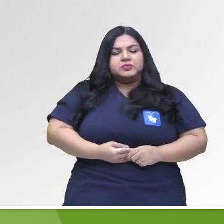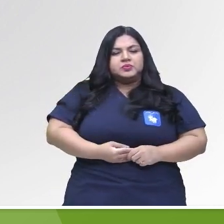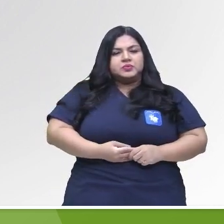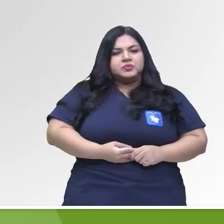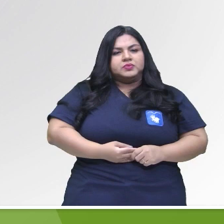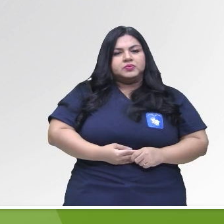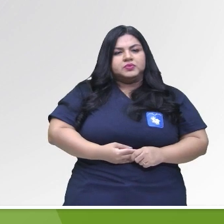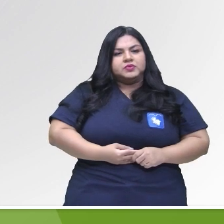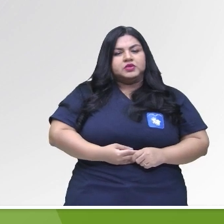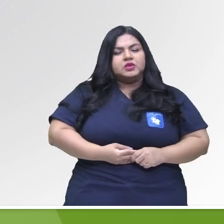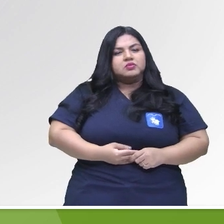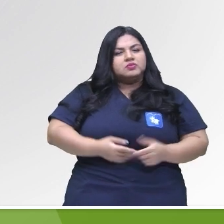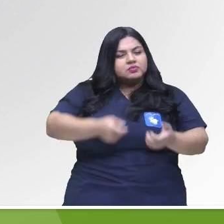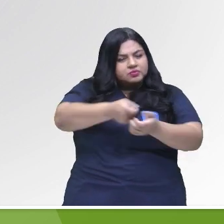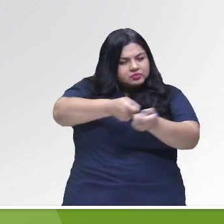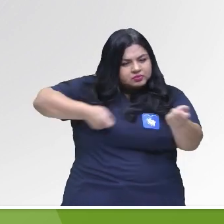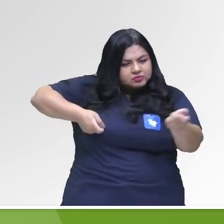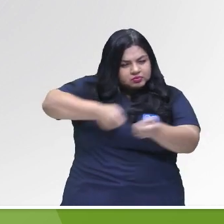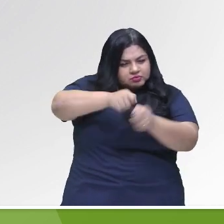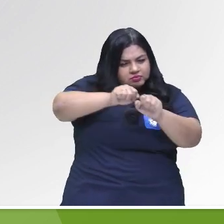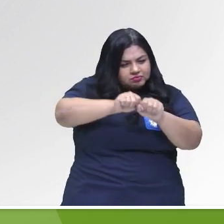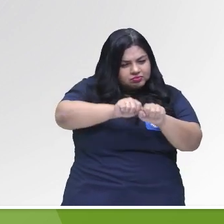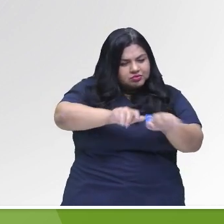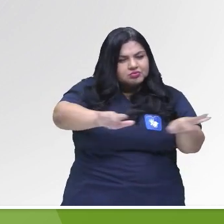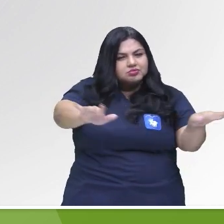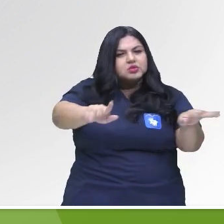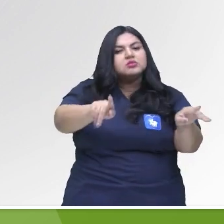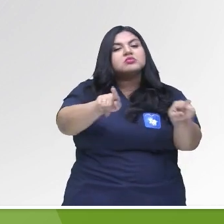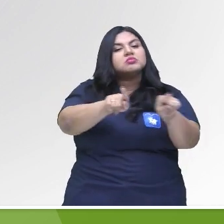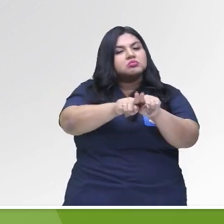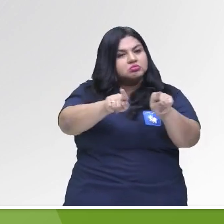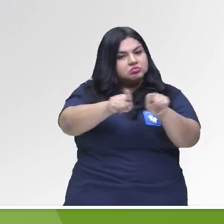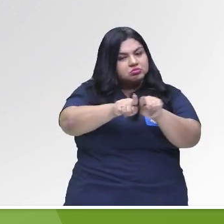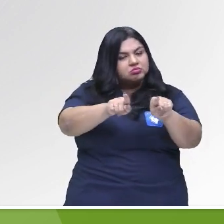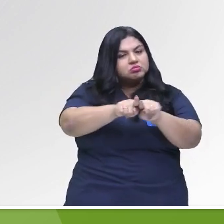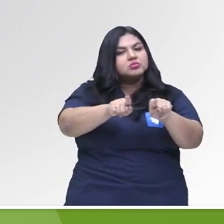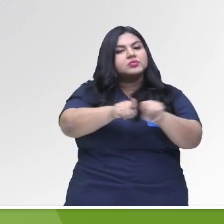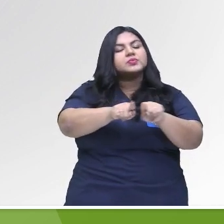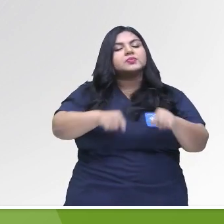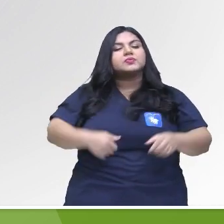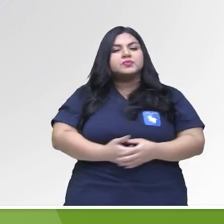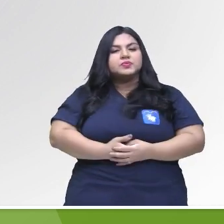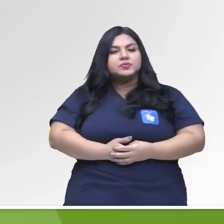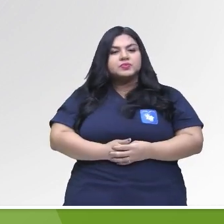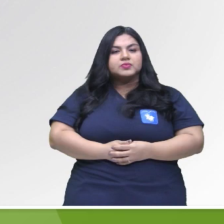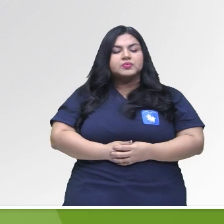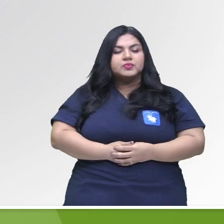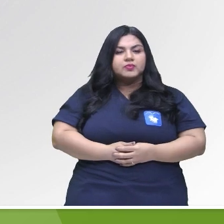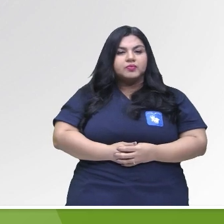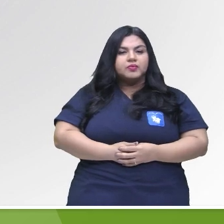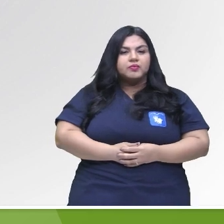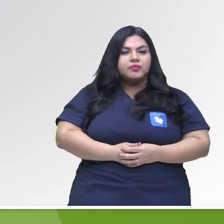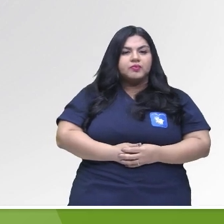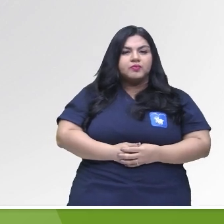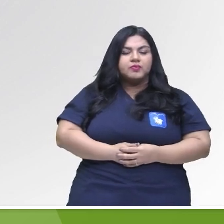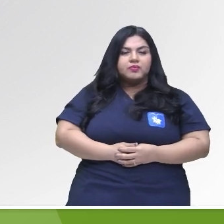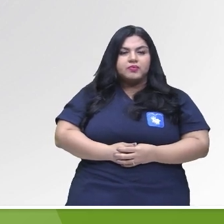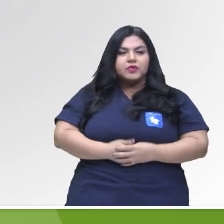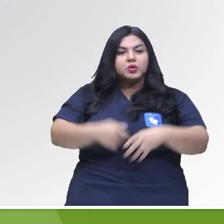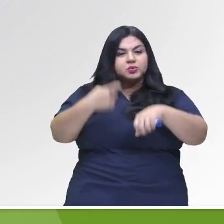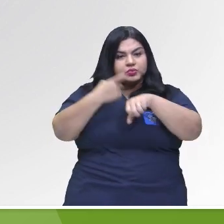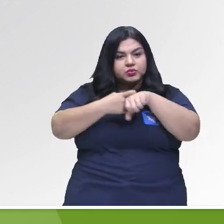bola de bilhar, né, que chama bola de bilhar, também é feita a partir da baquelite, né, aquele polímero duro